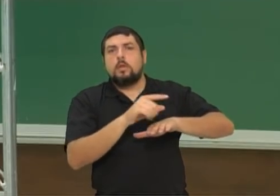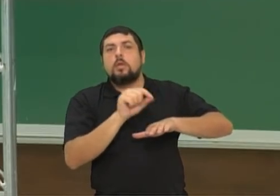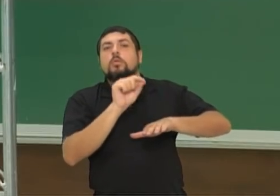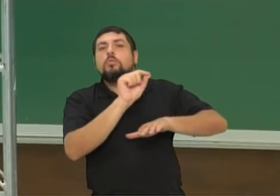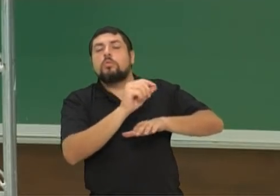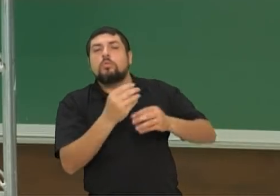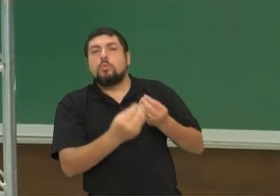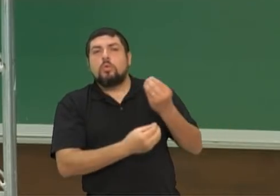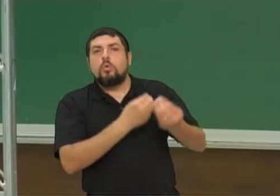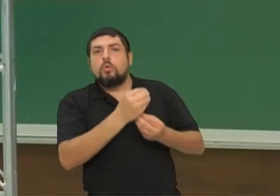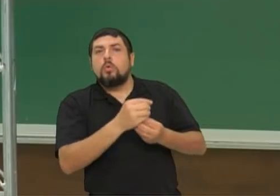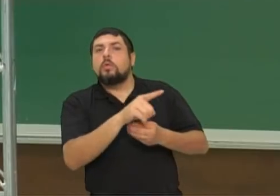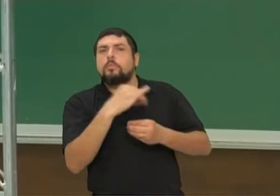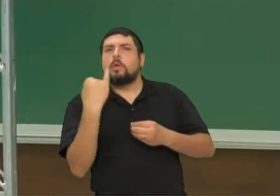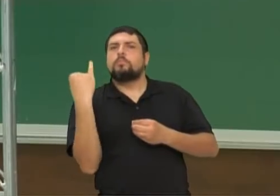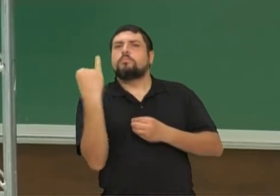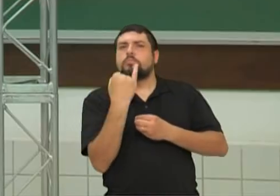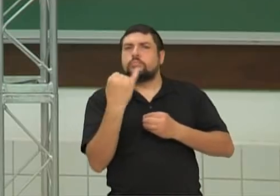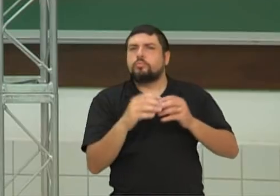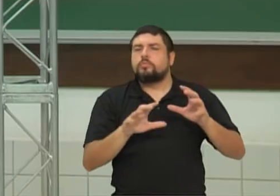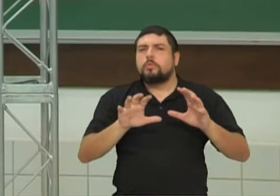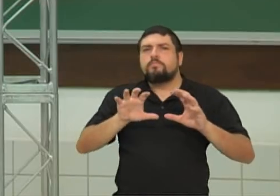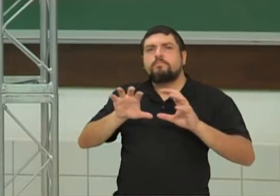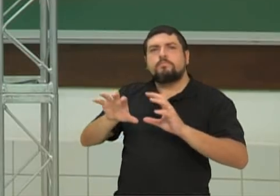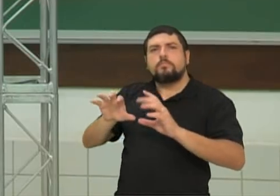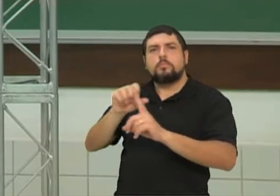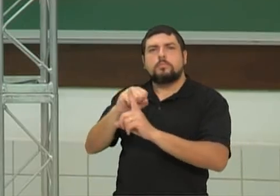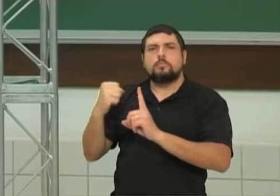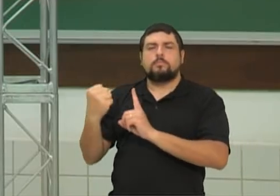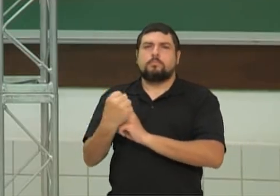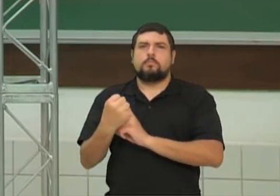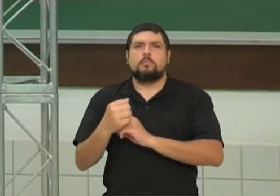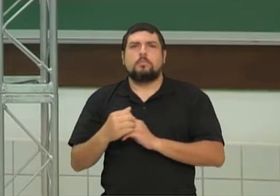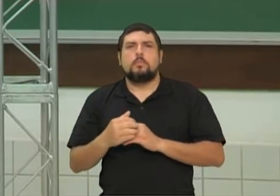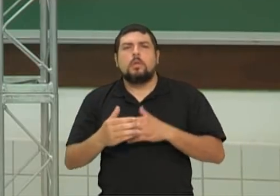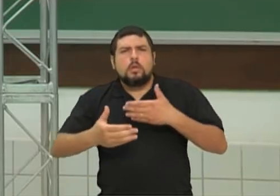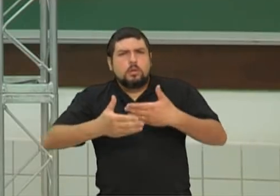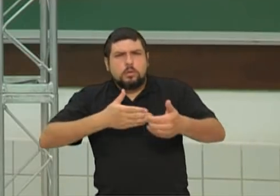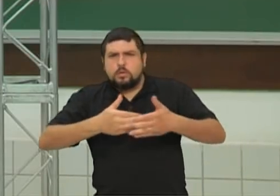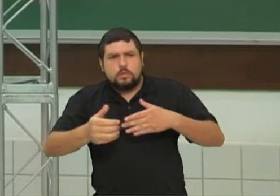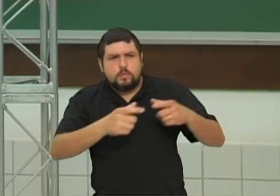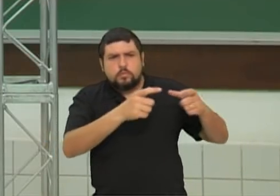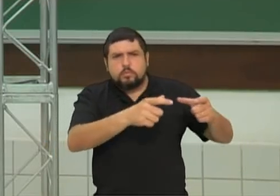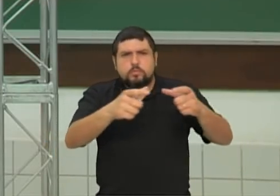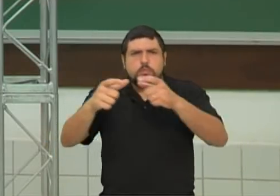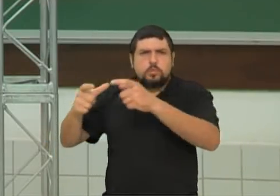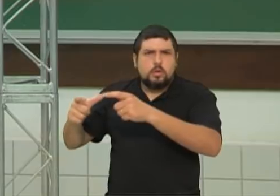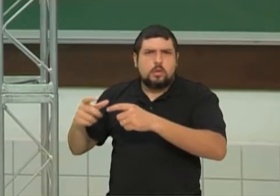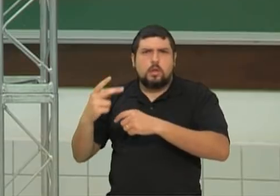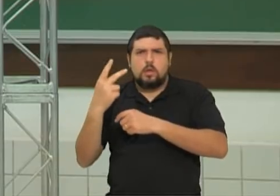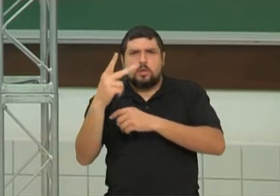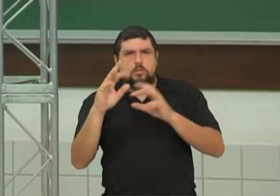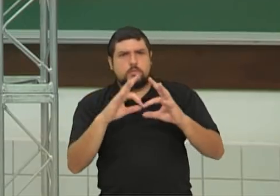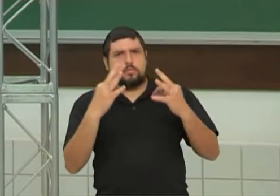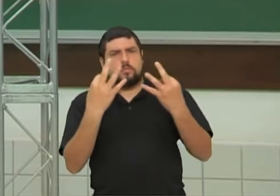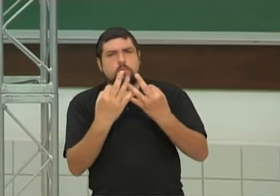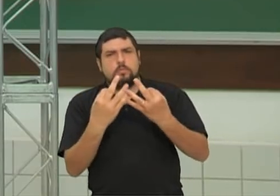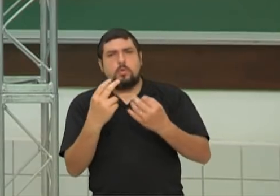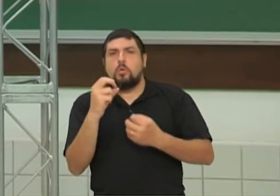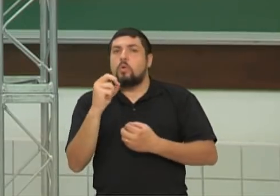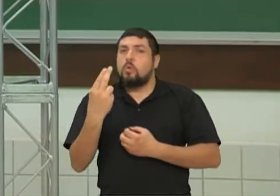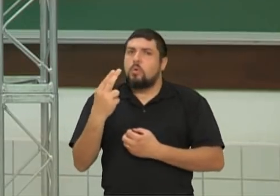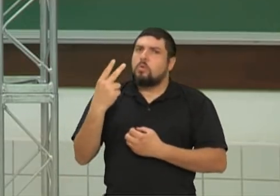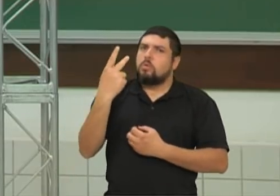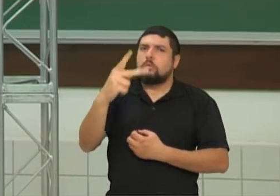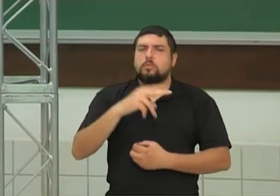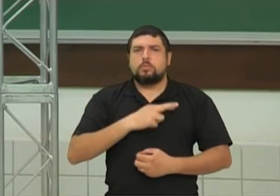exercem na sociedade. Independente do qual é o lugar sagrado da sua família, da sua religião, o importante é